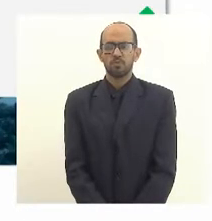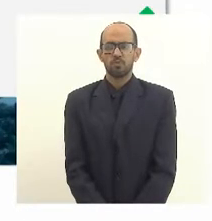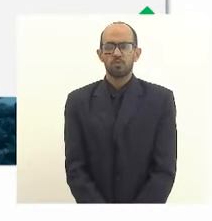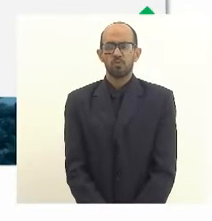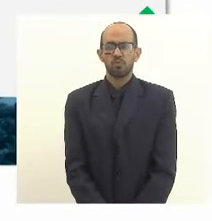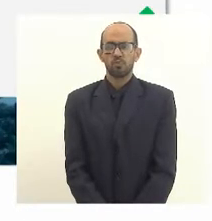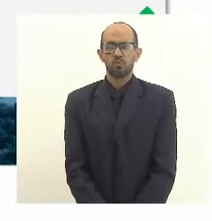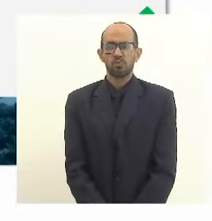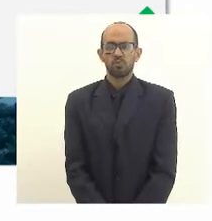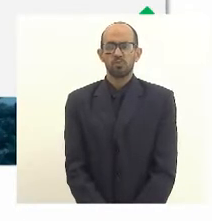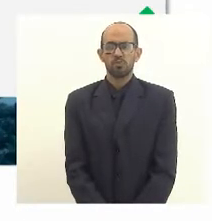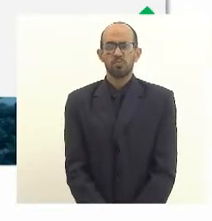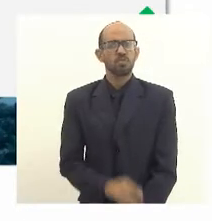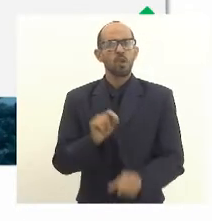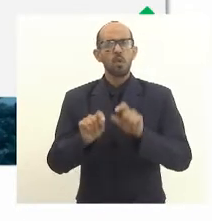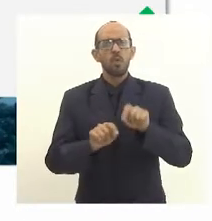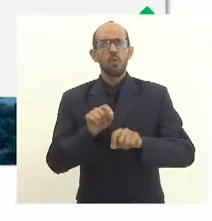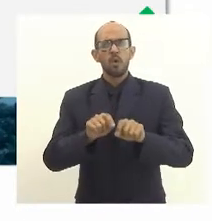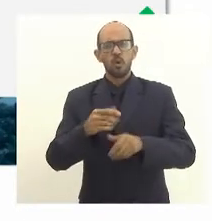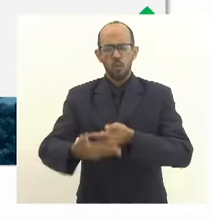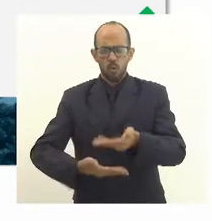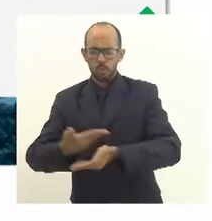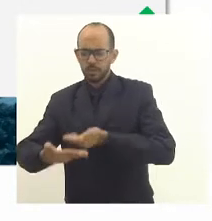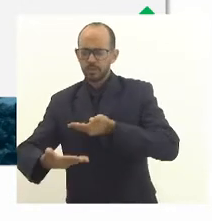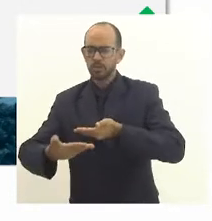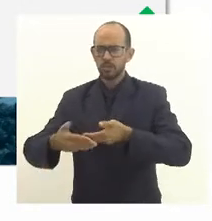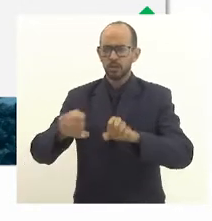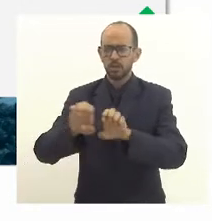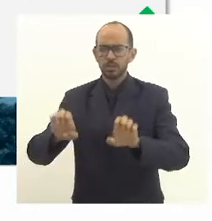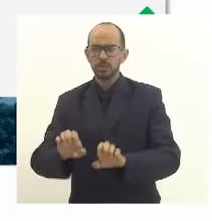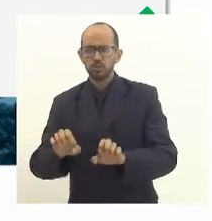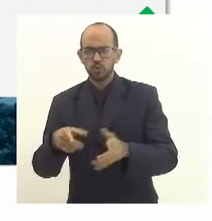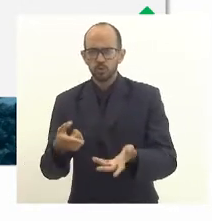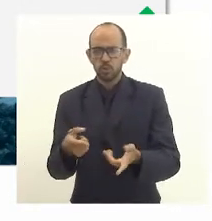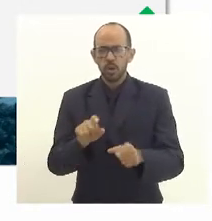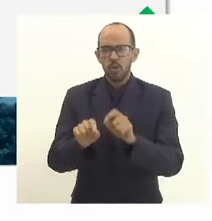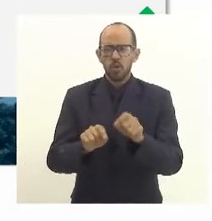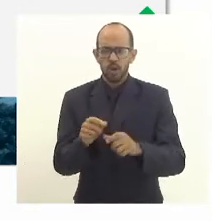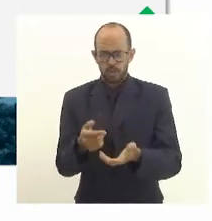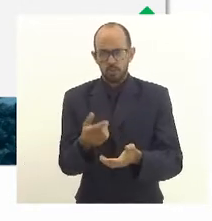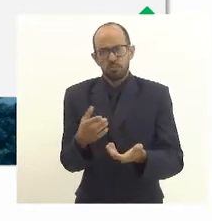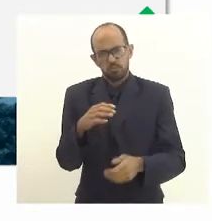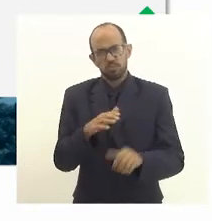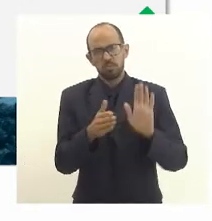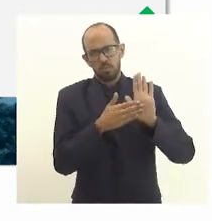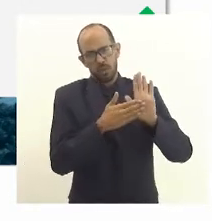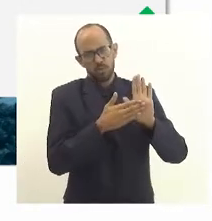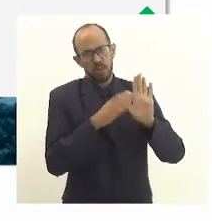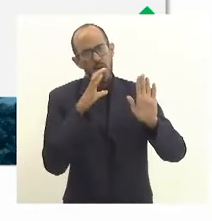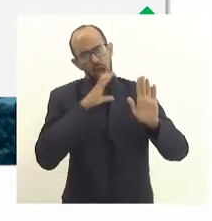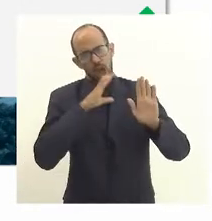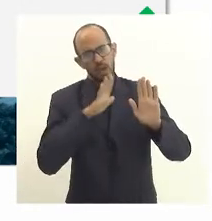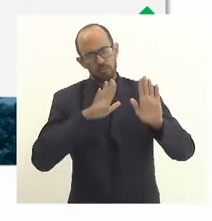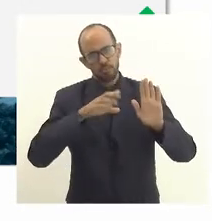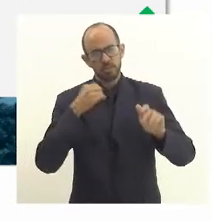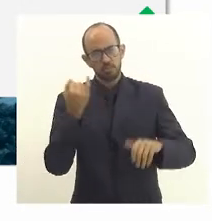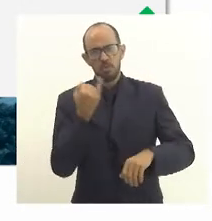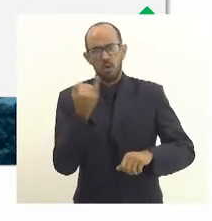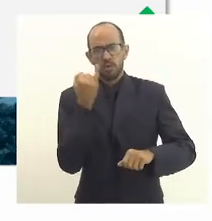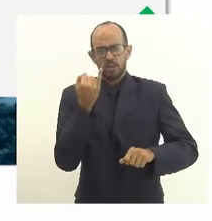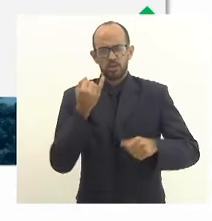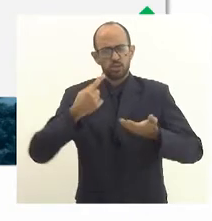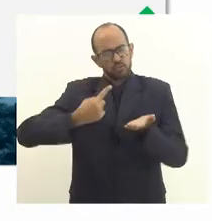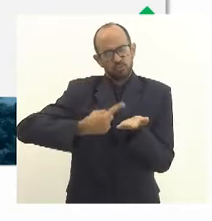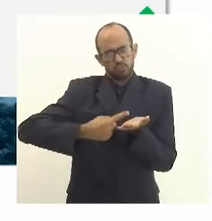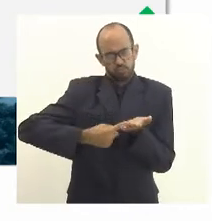Ok. Bom, o que é o compartilhamento de infraestrutura? Prometo ser bem, bem rápido, mas tem algumas coisas aqui que eu acho que é importante a gente